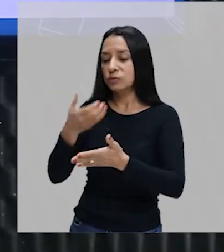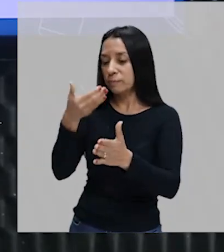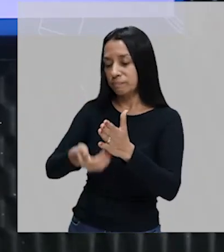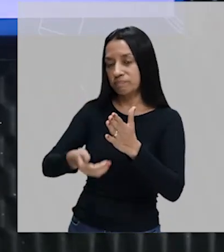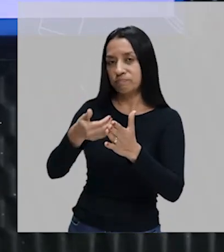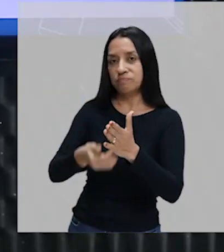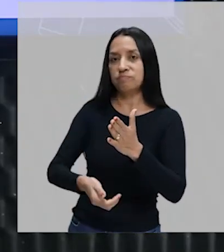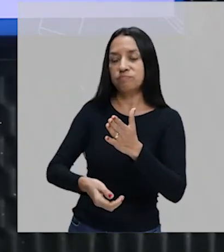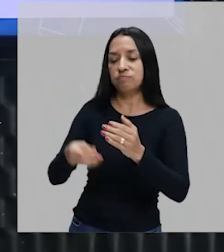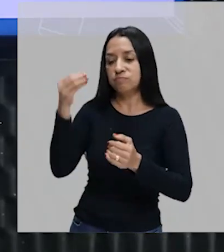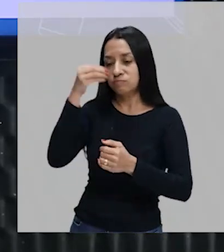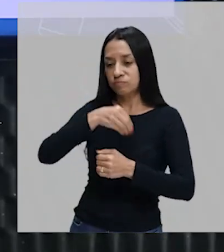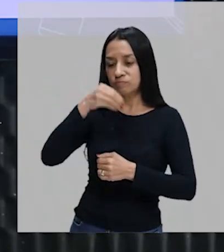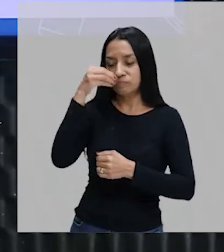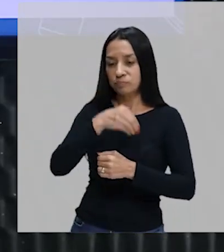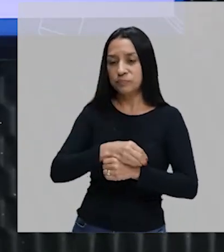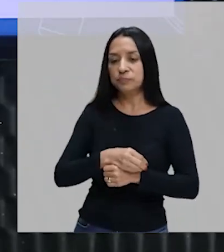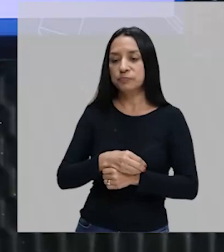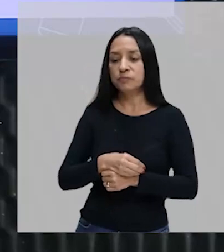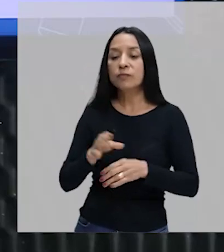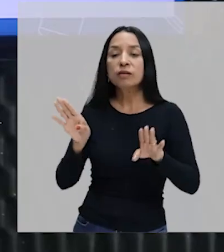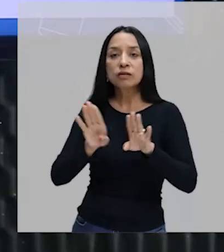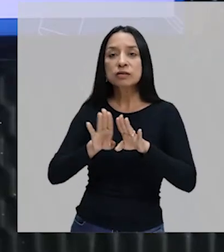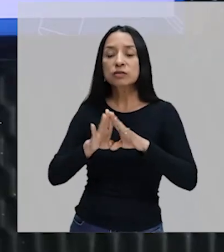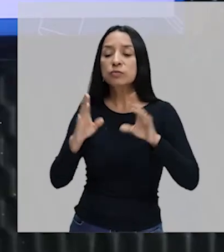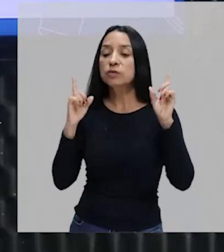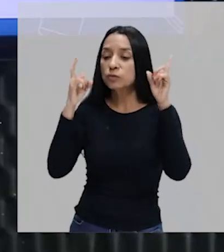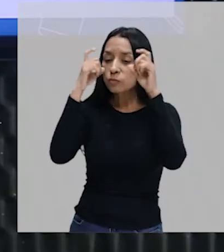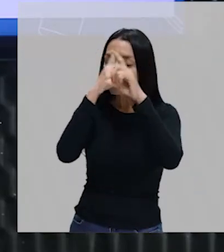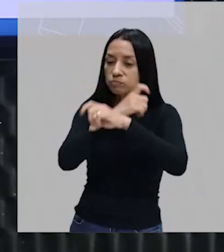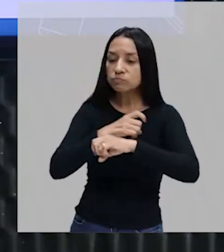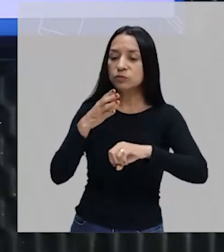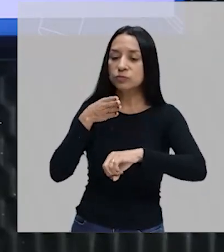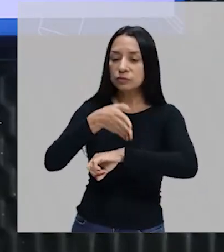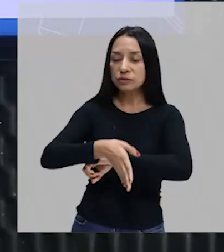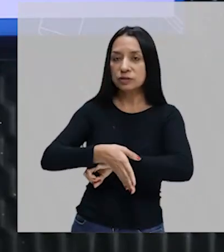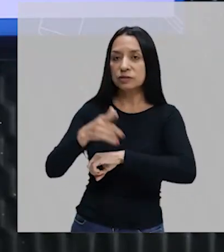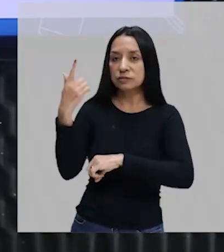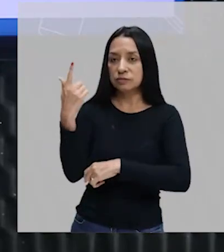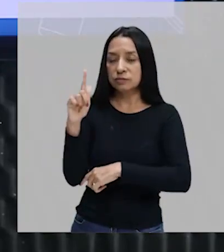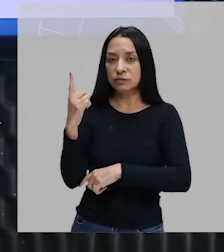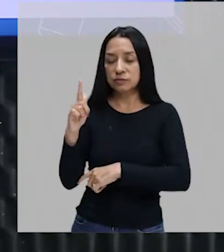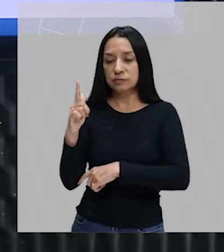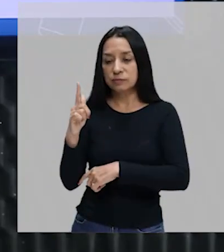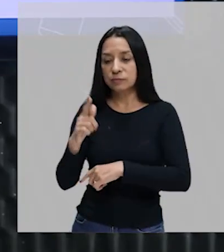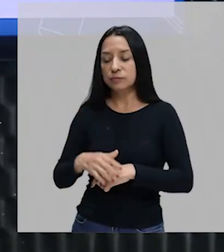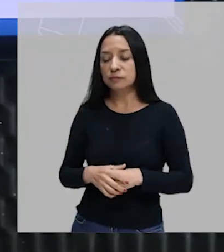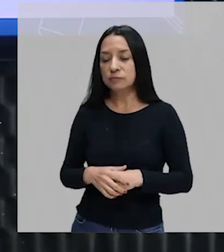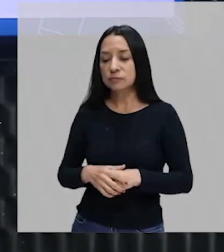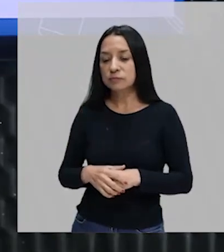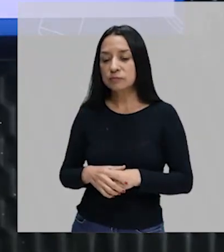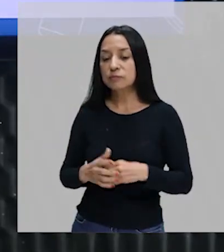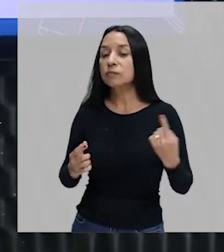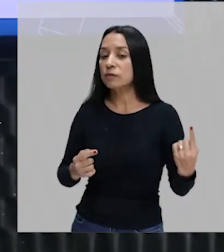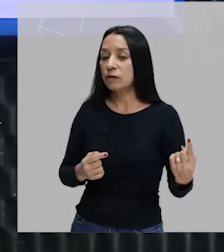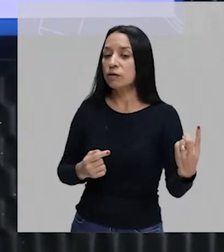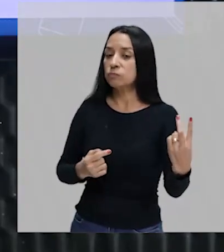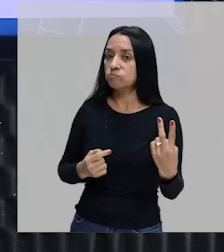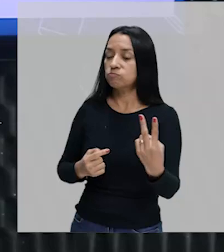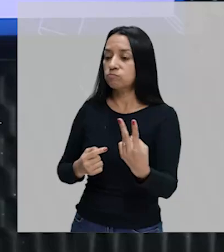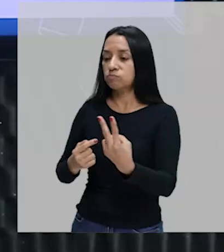capitania no Maranhão. O difícil acesso também, o difícil acesso geográfico. Esses donatários